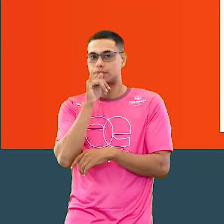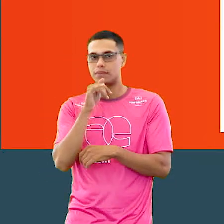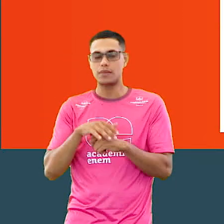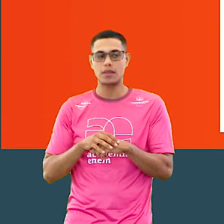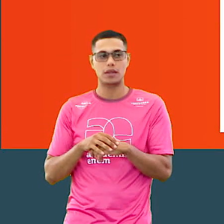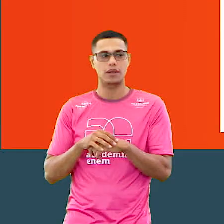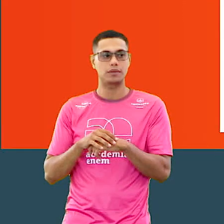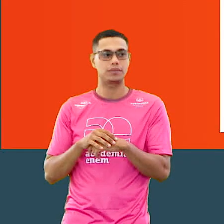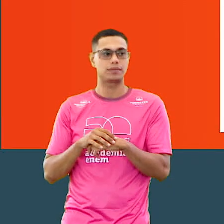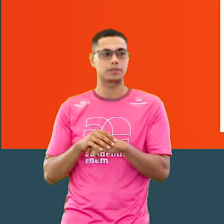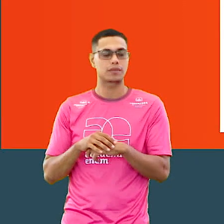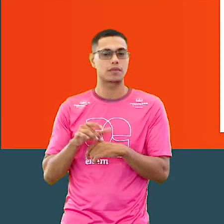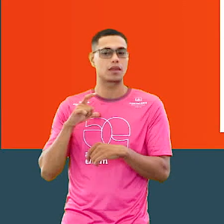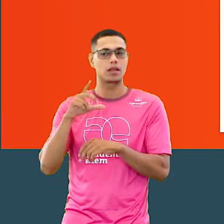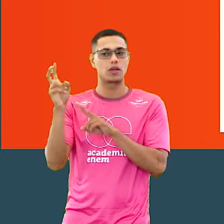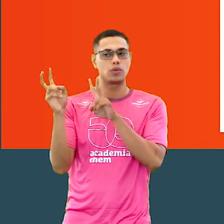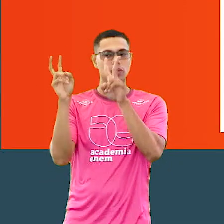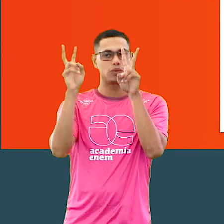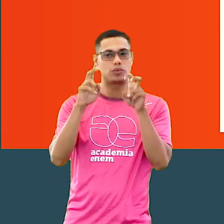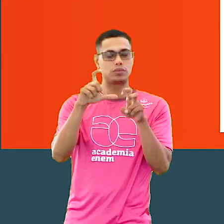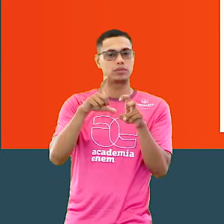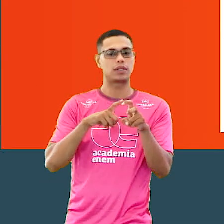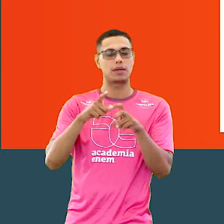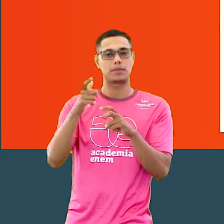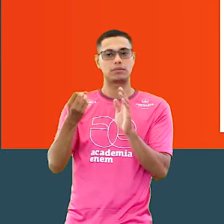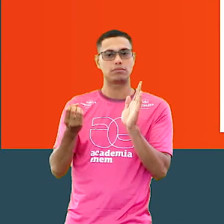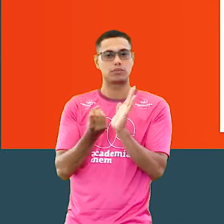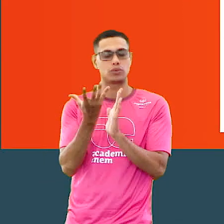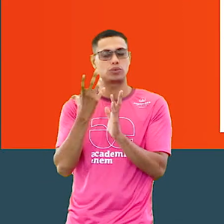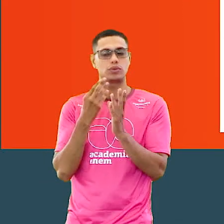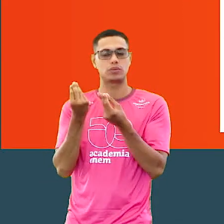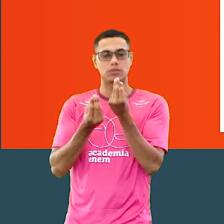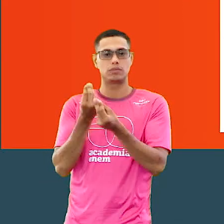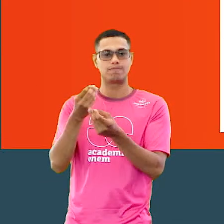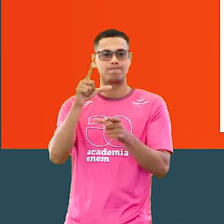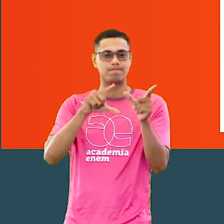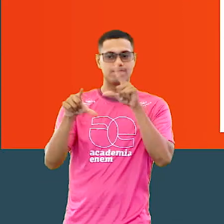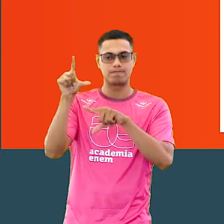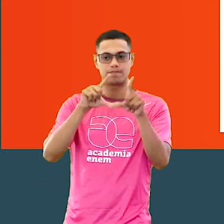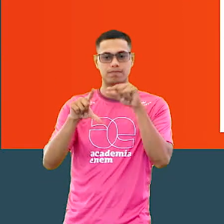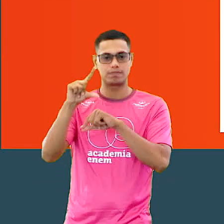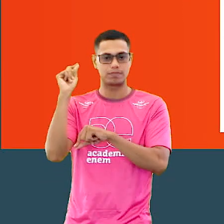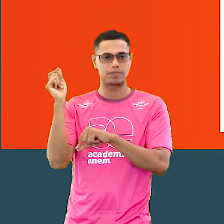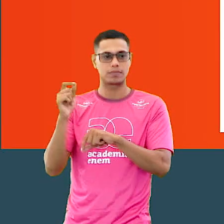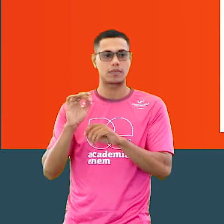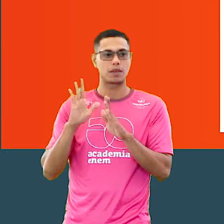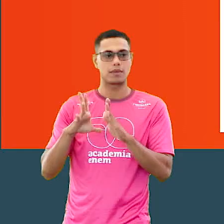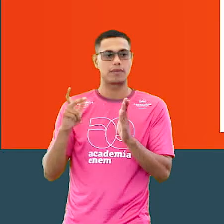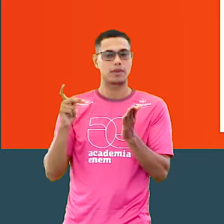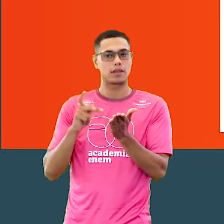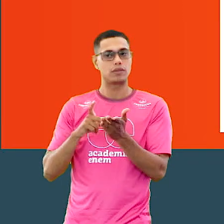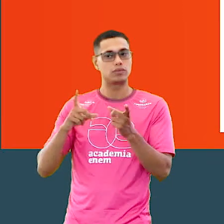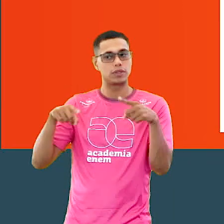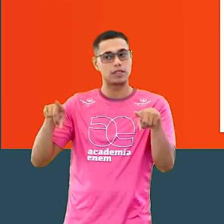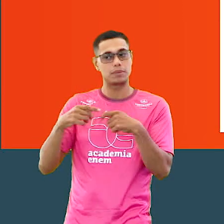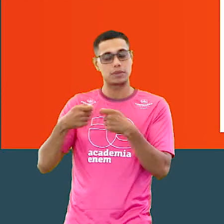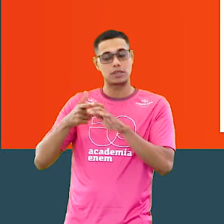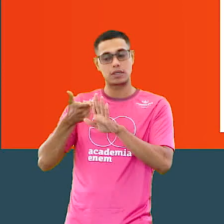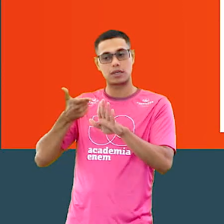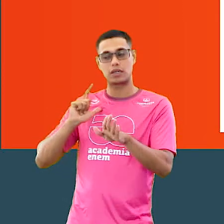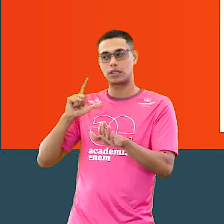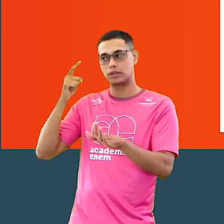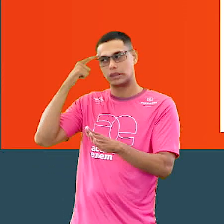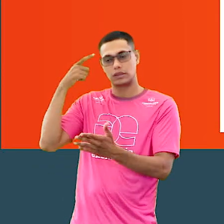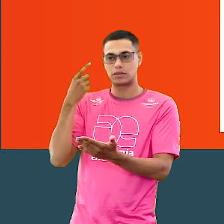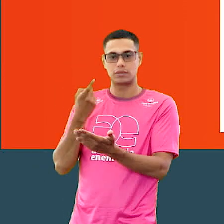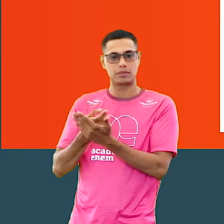palestra, sobre essa escolha da profissão, tá certo? Mas vamos que você já tem isso tudo muito definido. E essa nota,